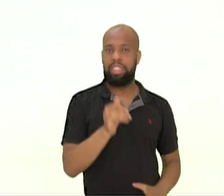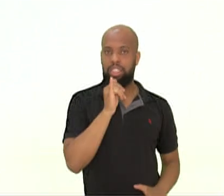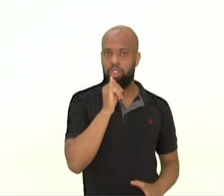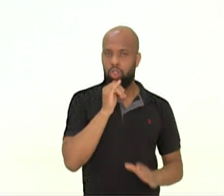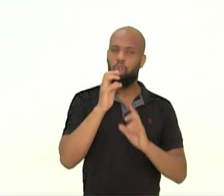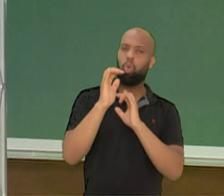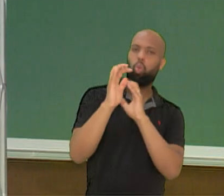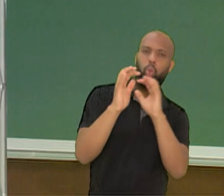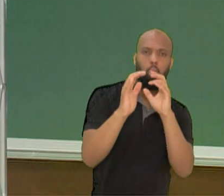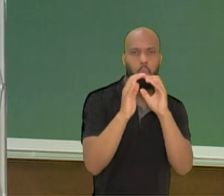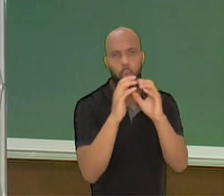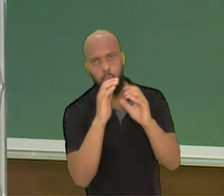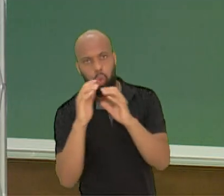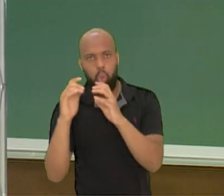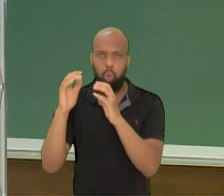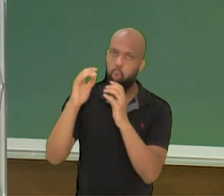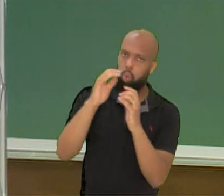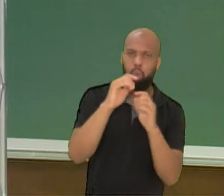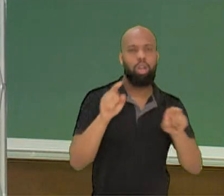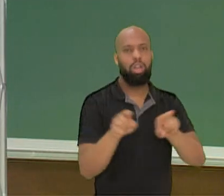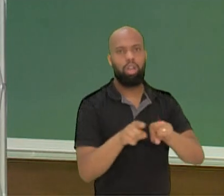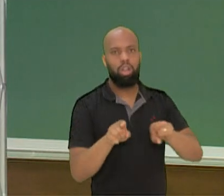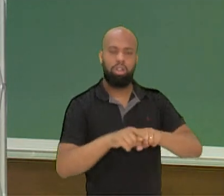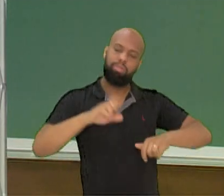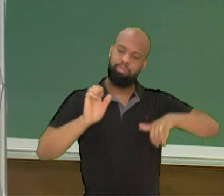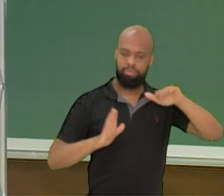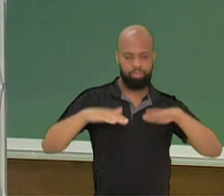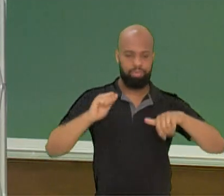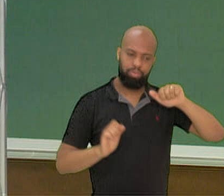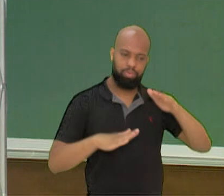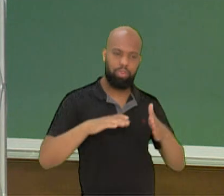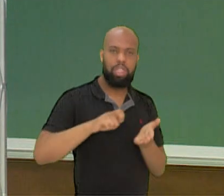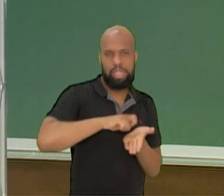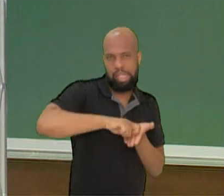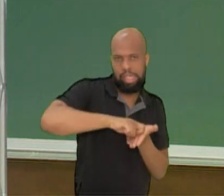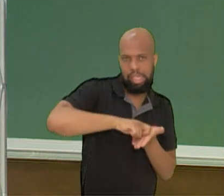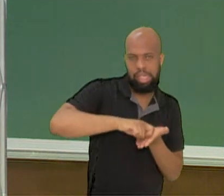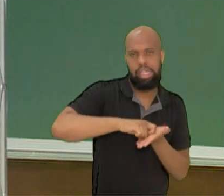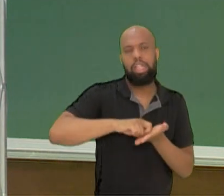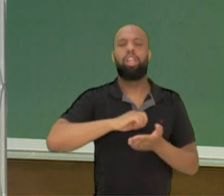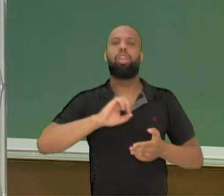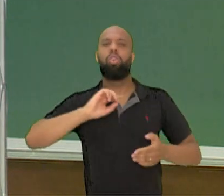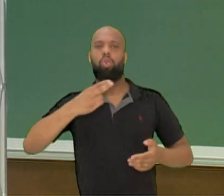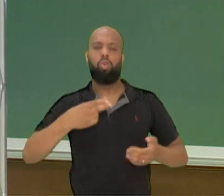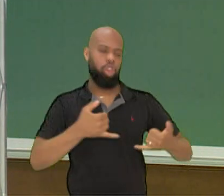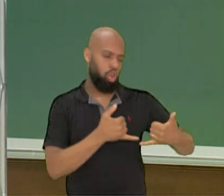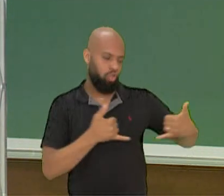sopro, seja instrumento de percussão, seja instrumento de corda, cada um tem a sua característica,